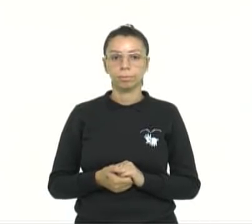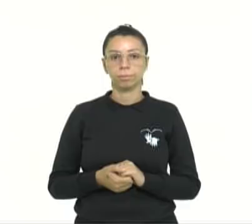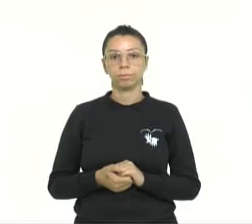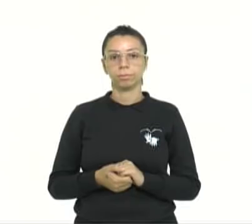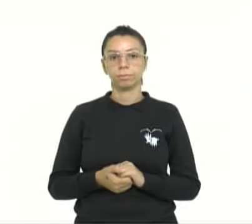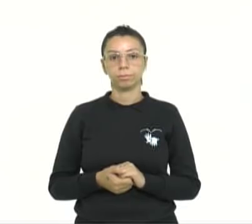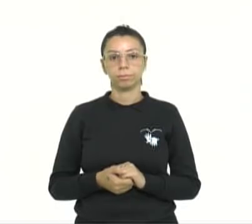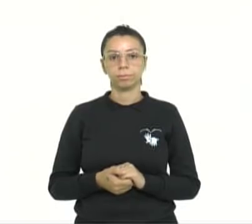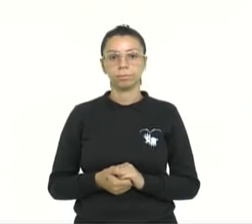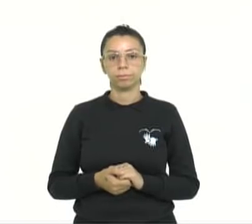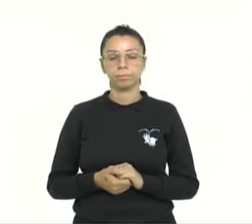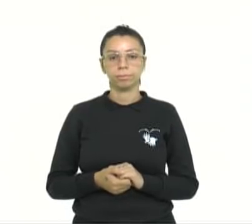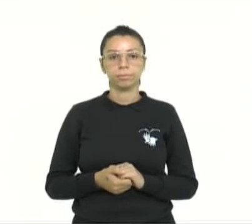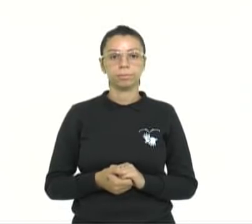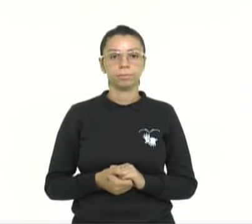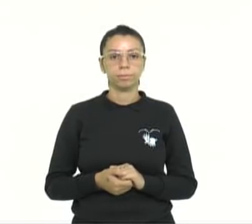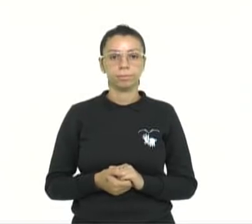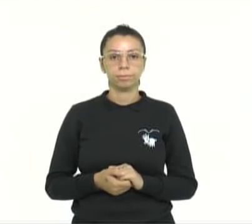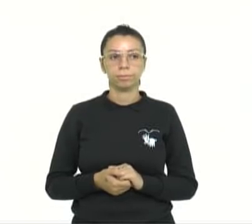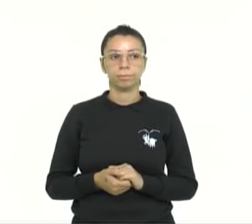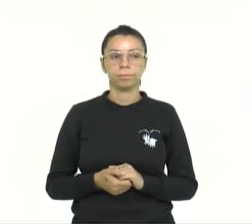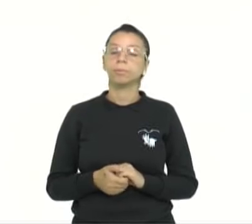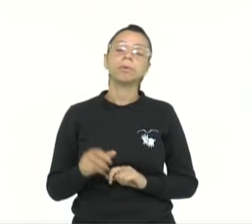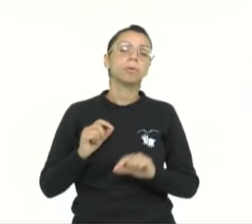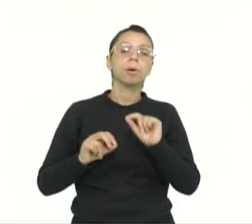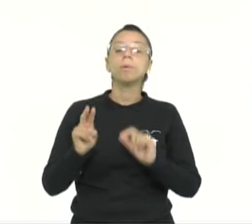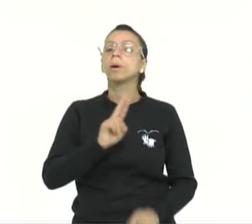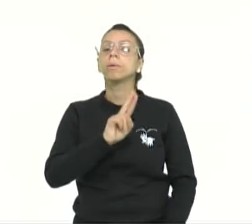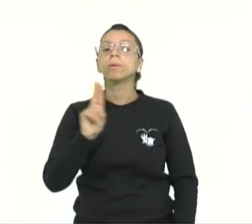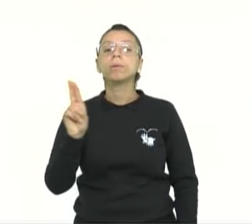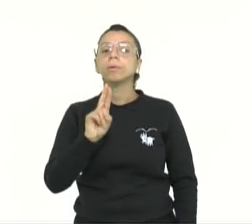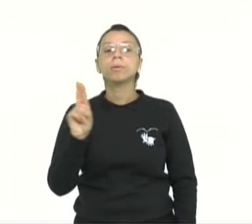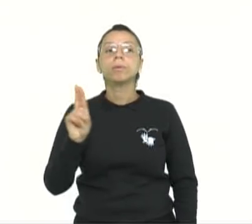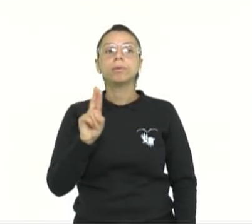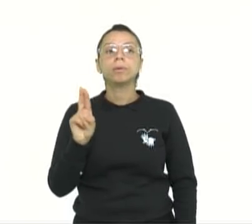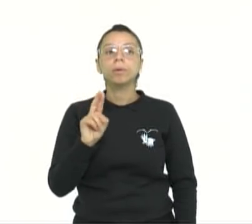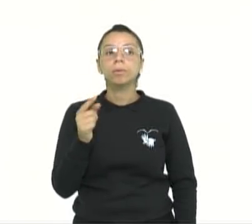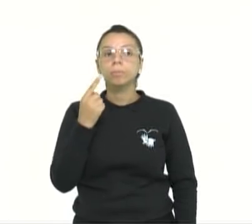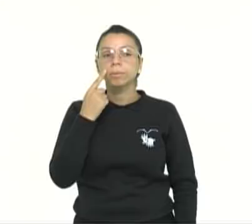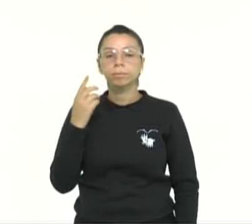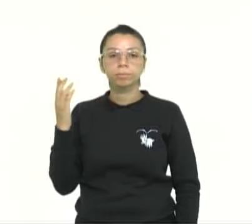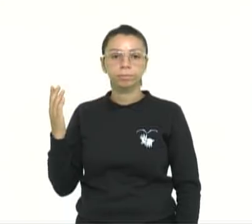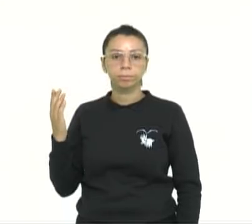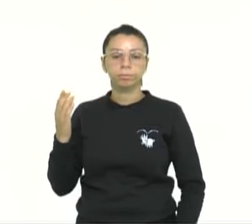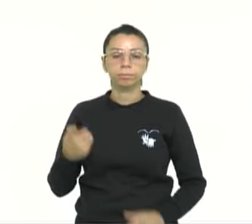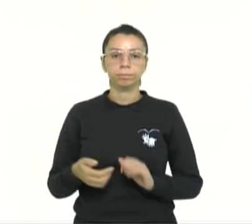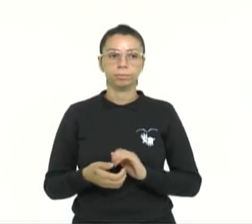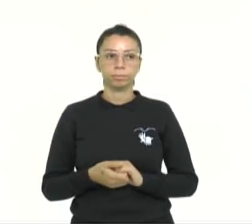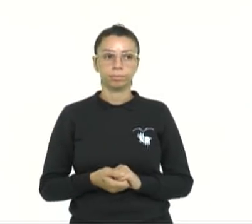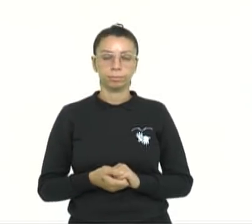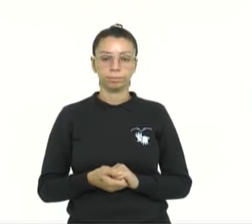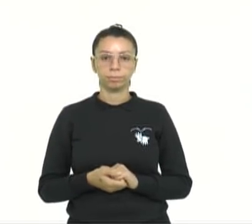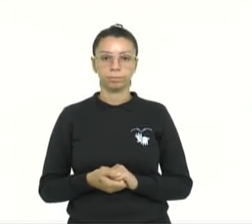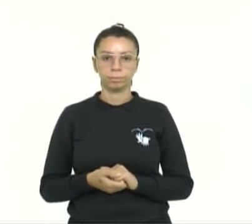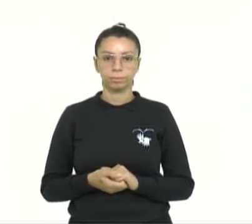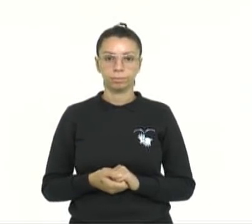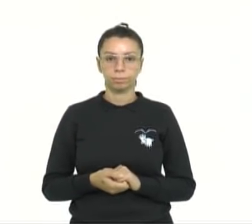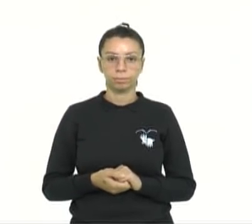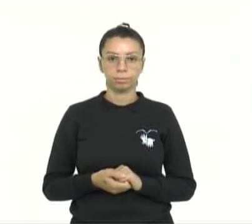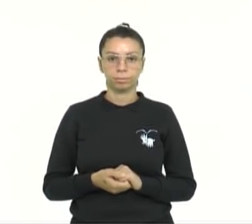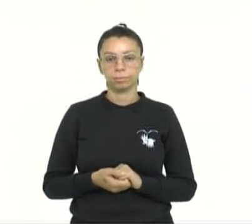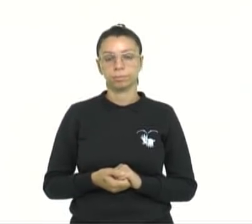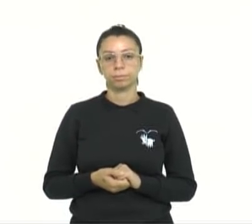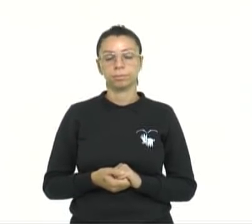real name? Qual será o real name do Green Arrows? He doesn't have one, ou Oliver